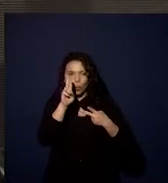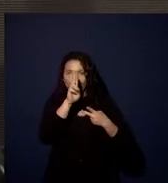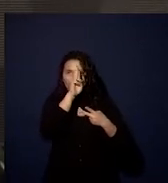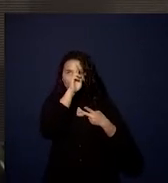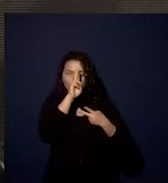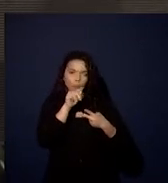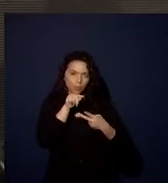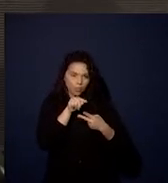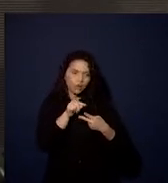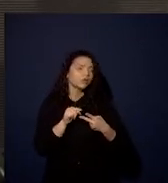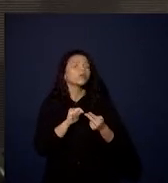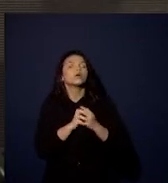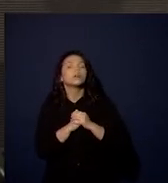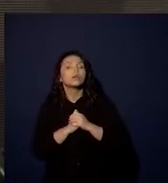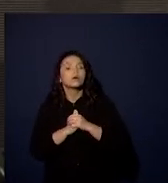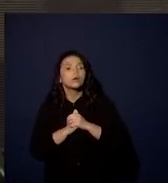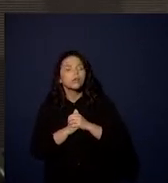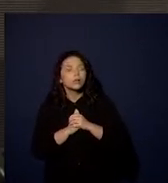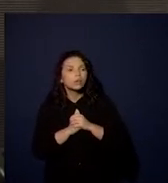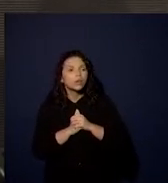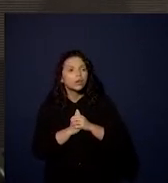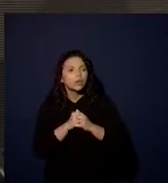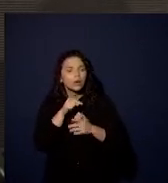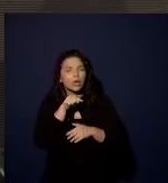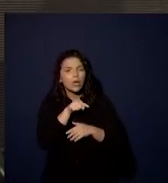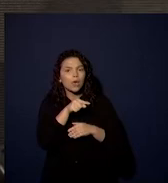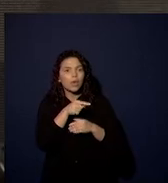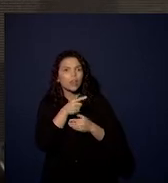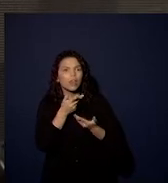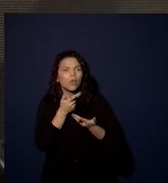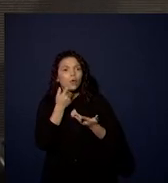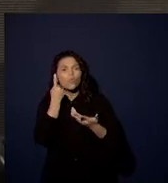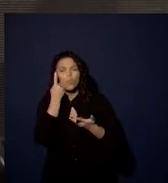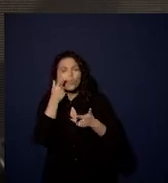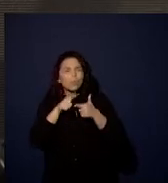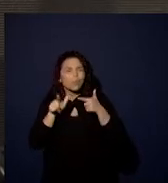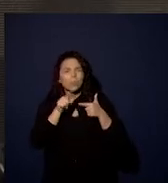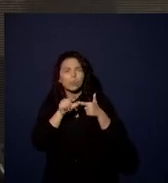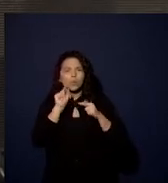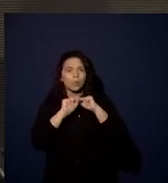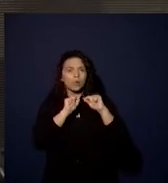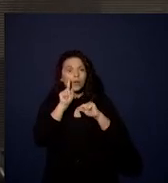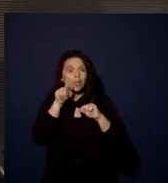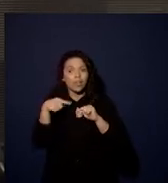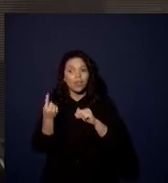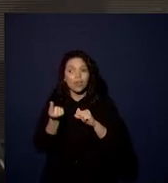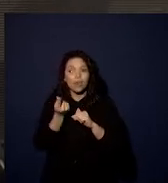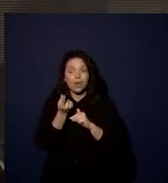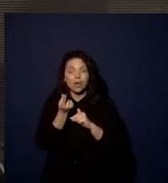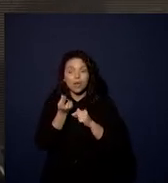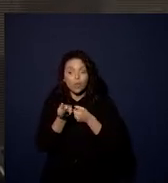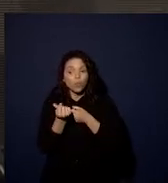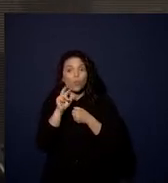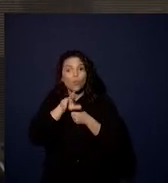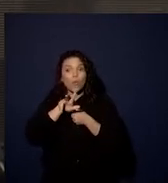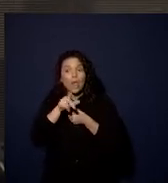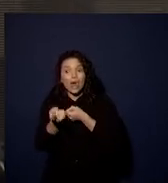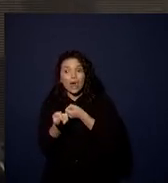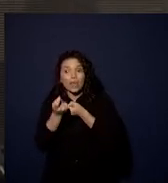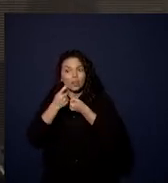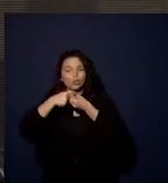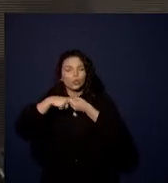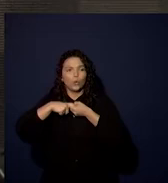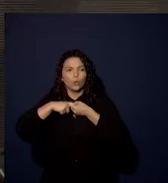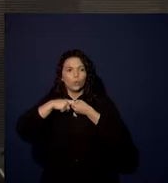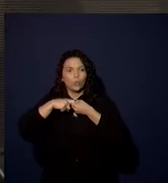ele de fato a barreira dele é o cujo de aquisição não é o retorno sobre o investimento aí a